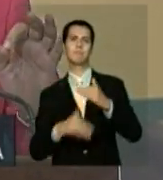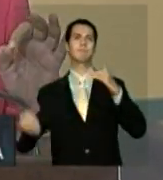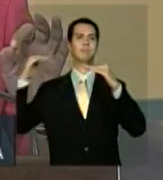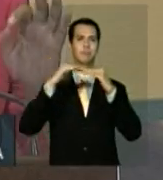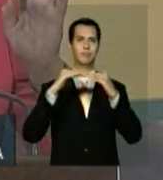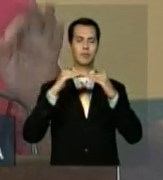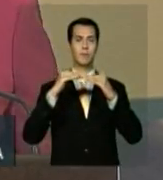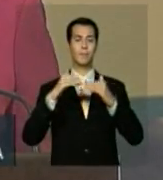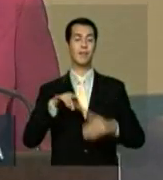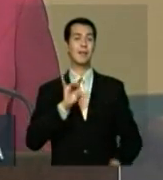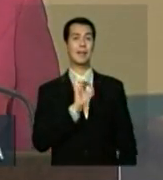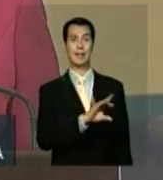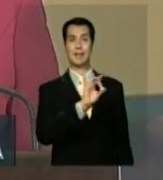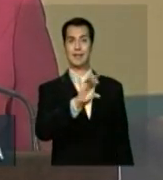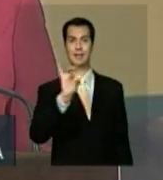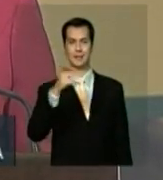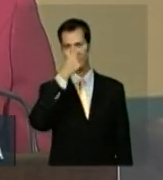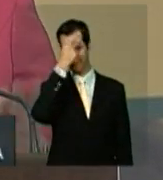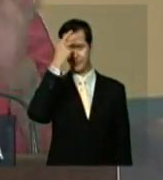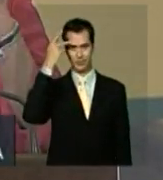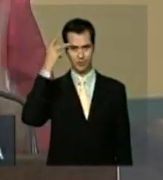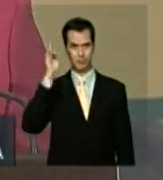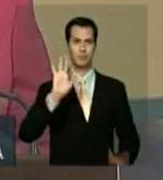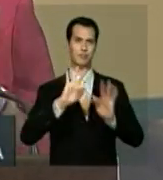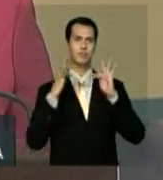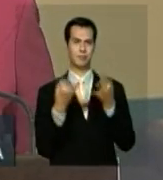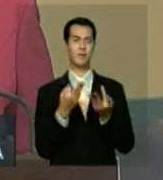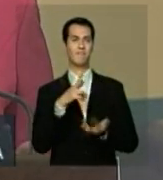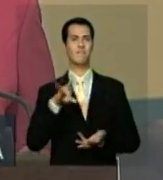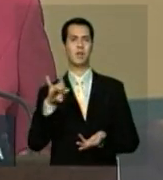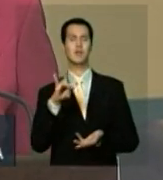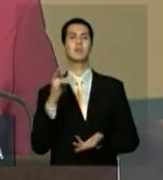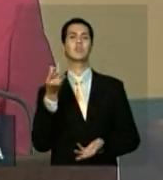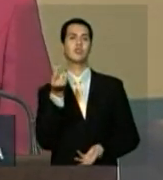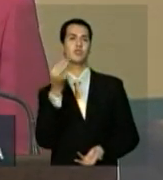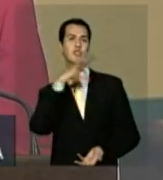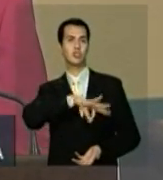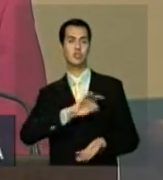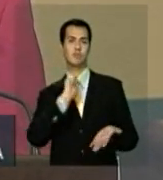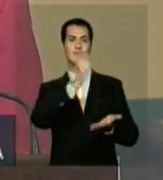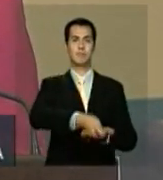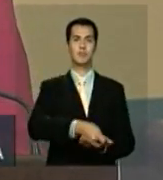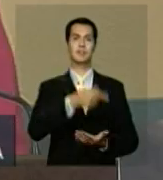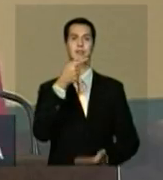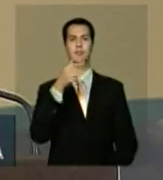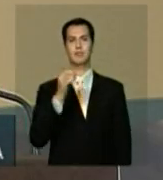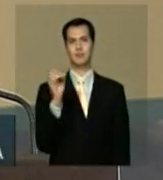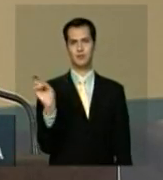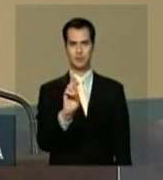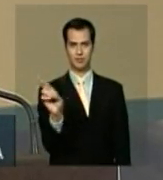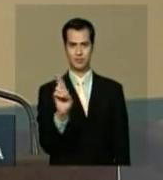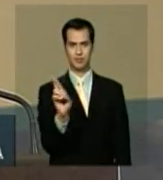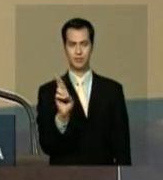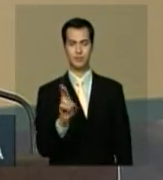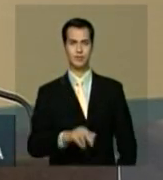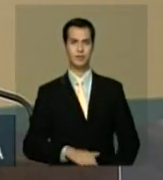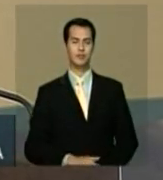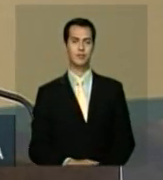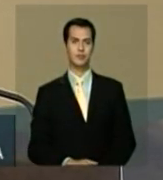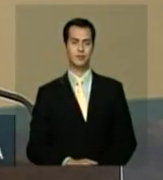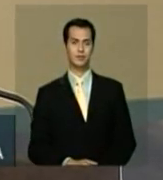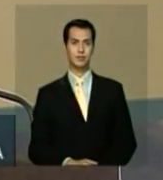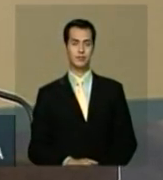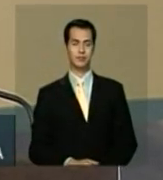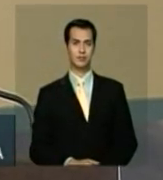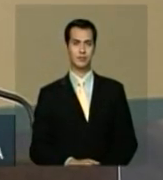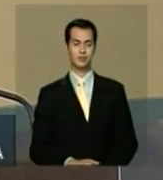passar passará a receber uma renda de R 70 por isso é que nós dissemos e